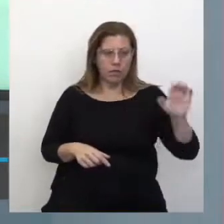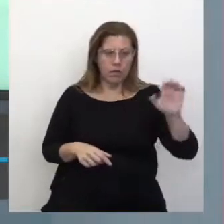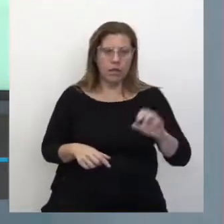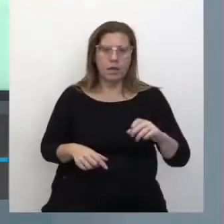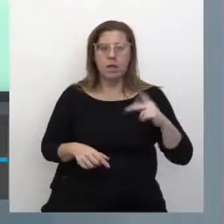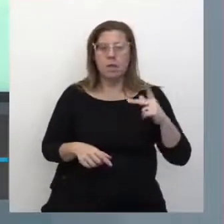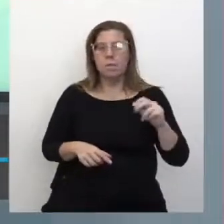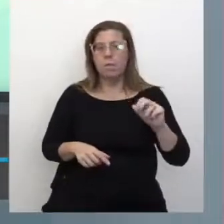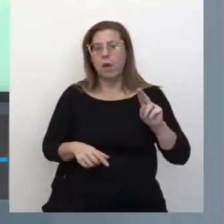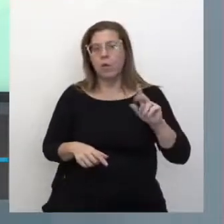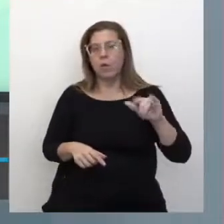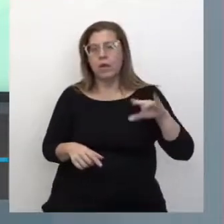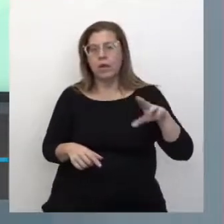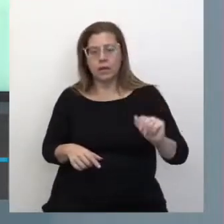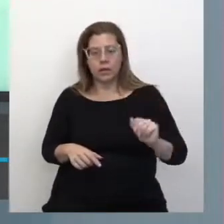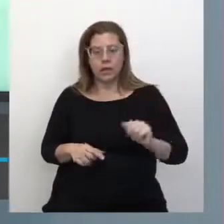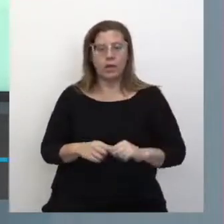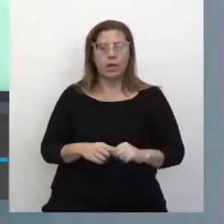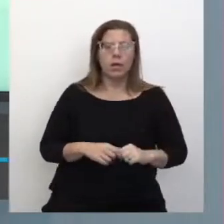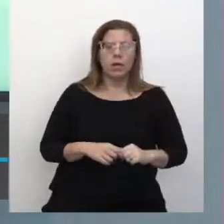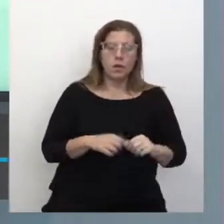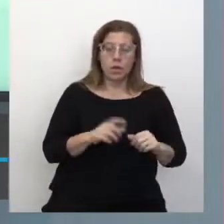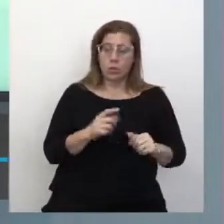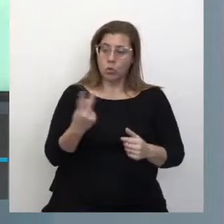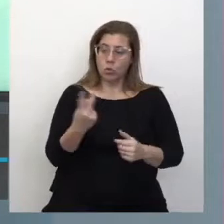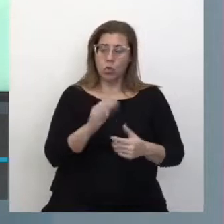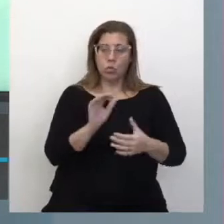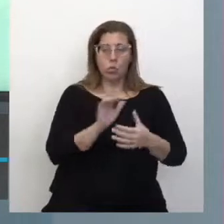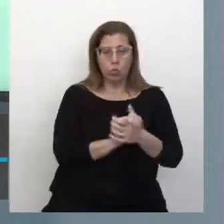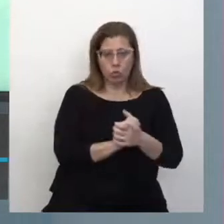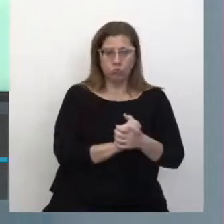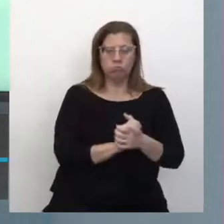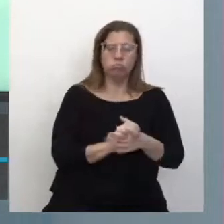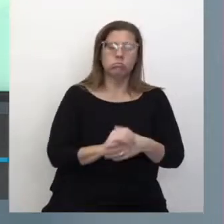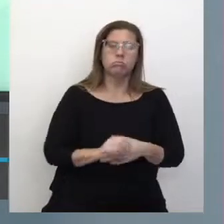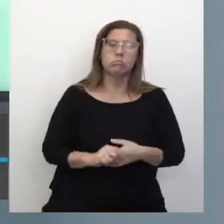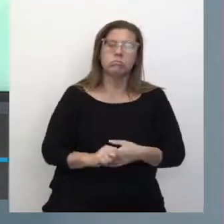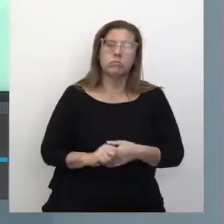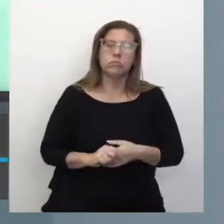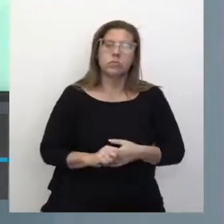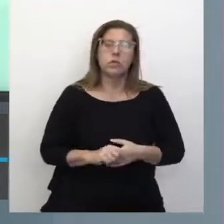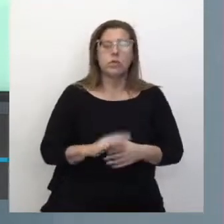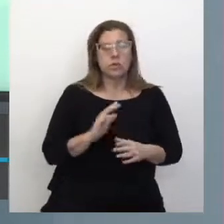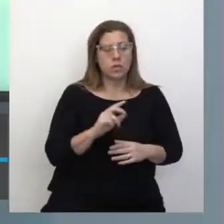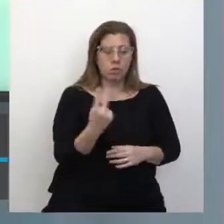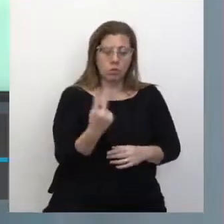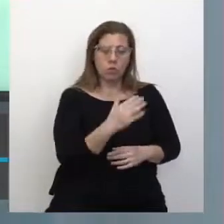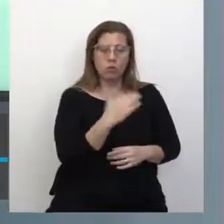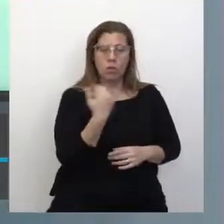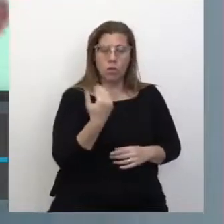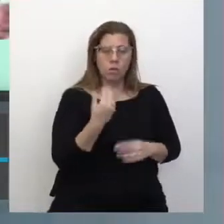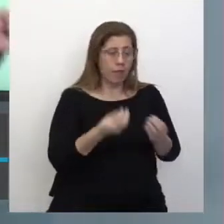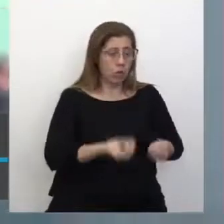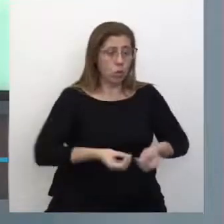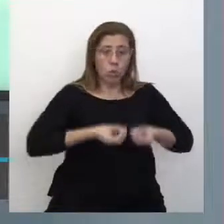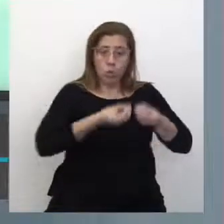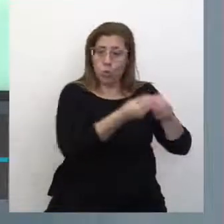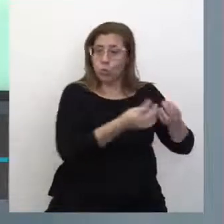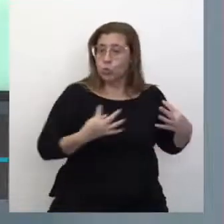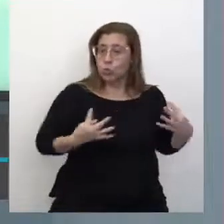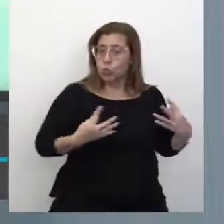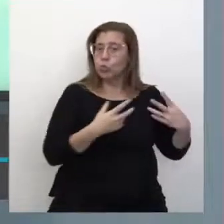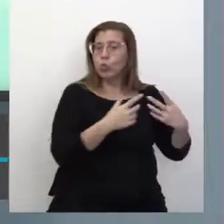José Nemirovsky, né, que é um casal de grandes colecionadores de arte, que ao falecerem, eles doaram todo o seu